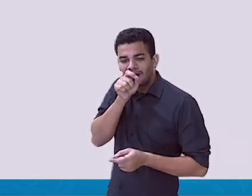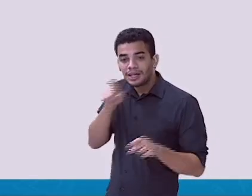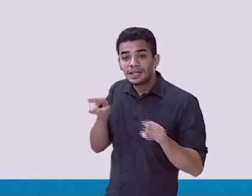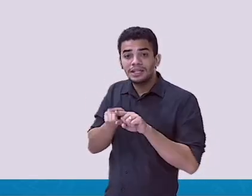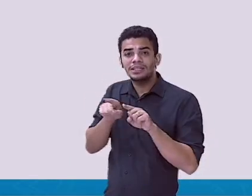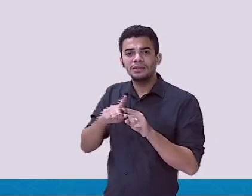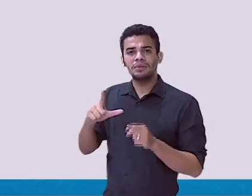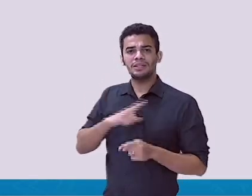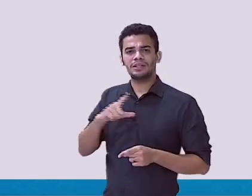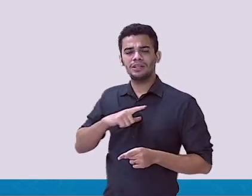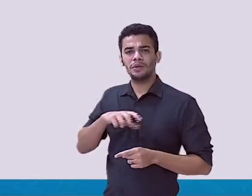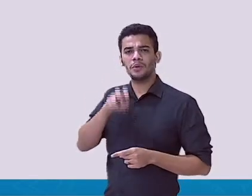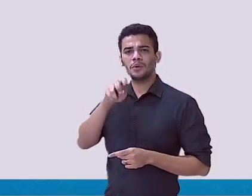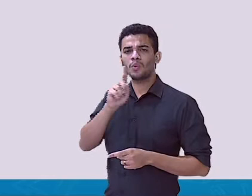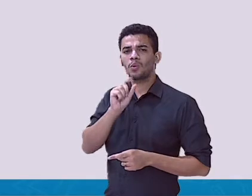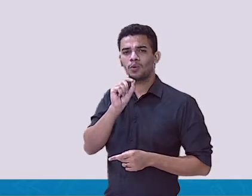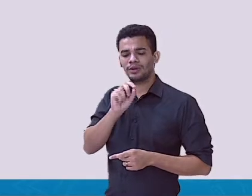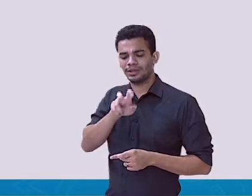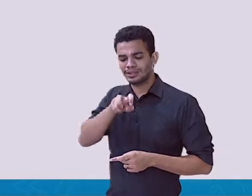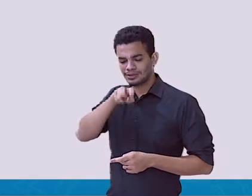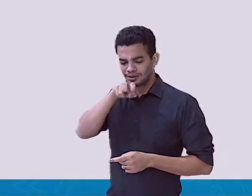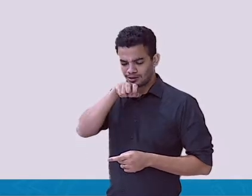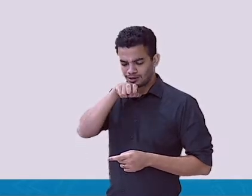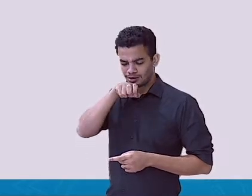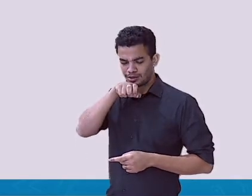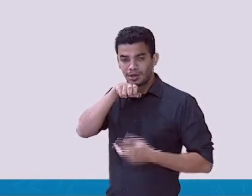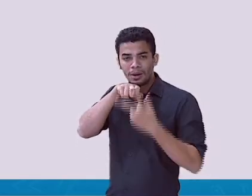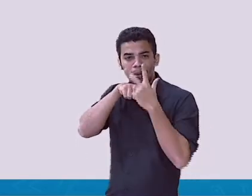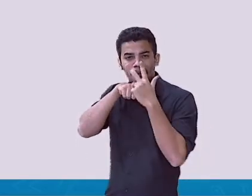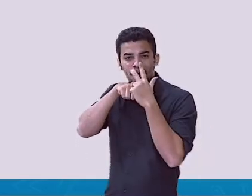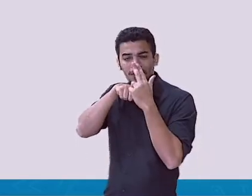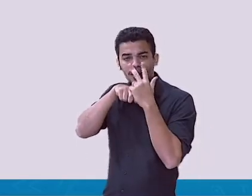por isso, eles são chamados de quelicerados.